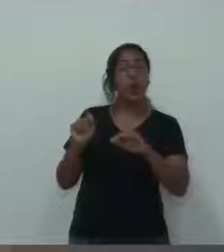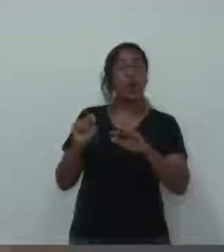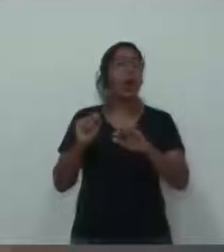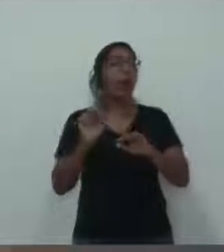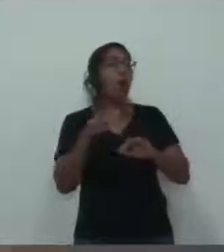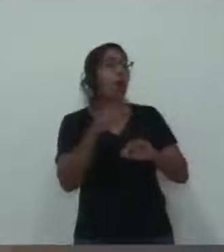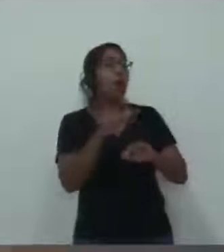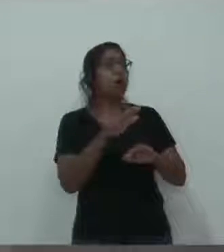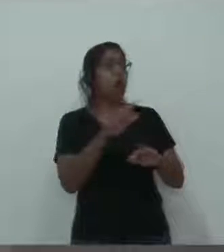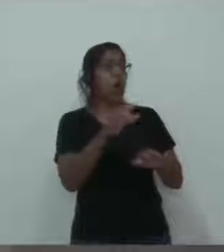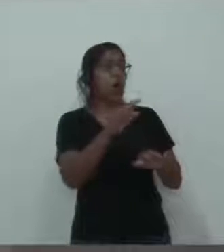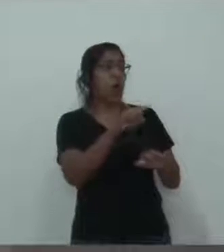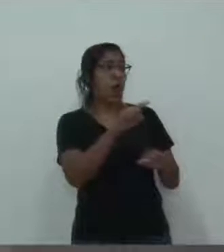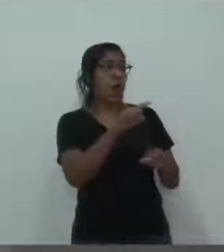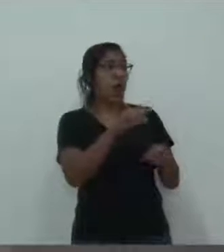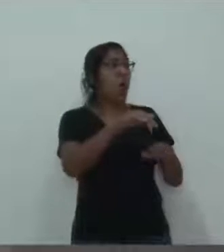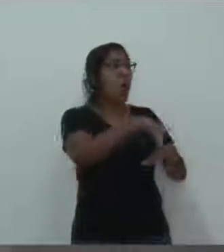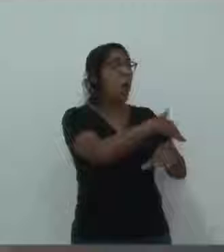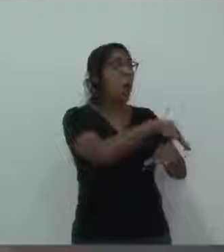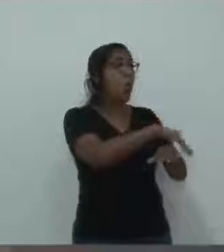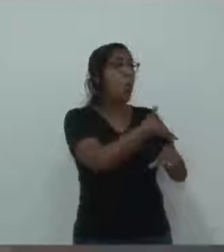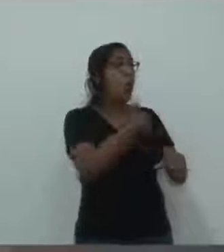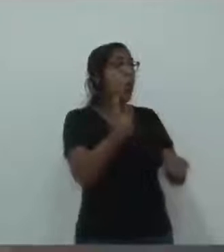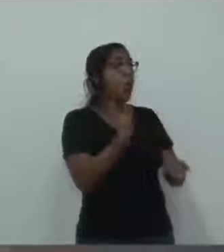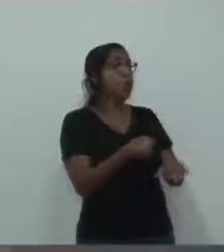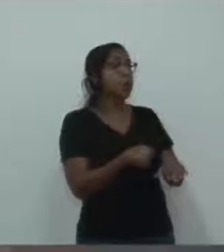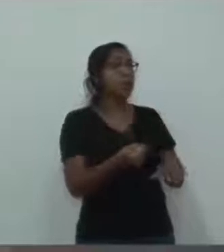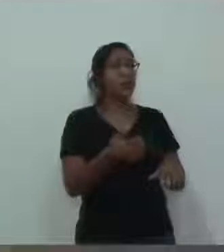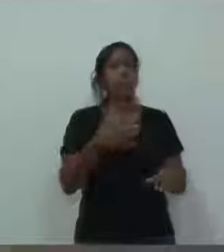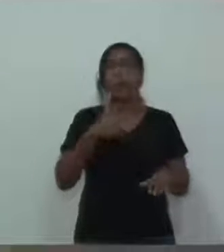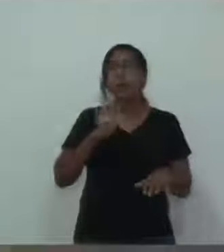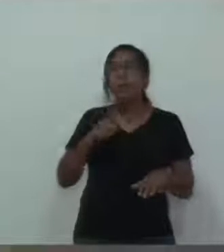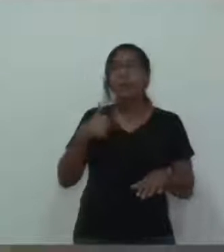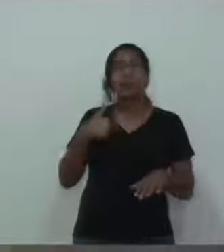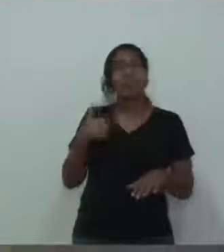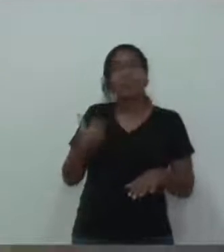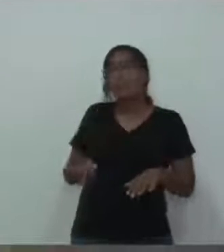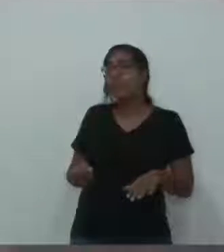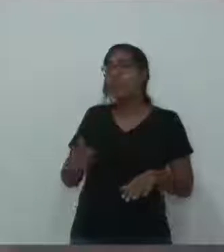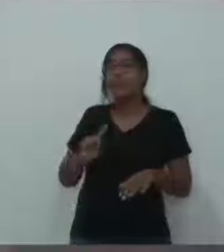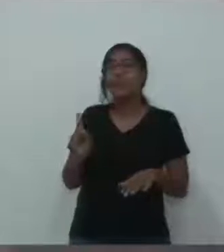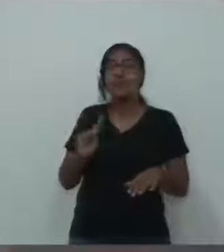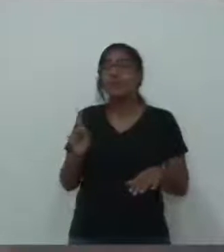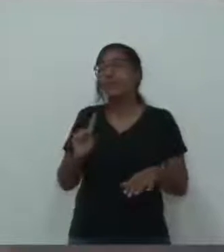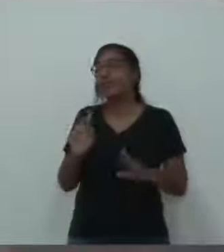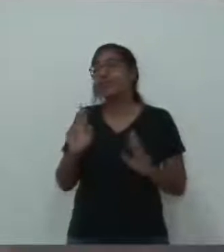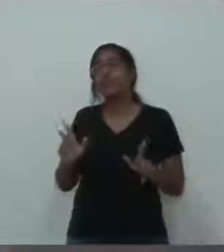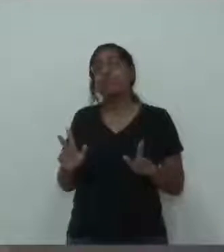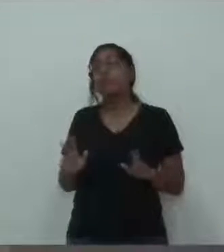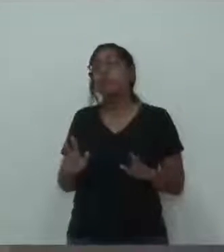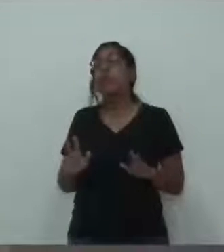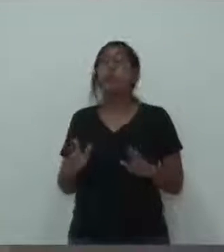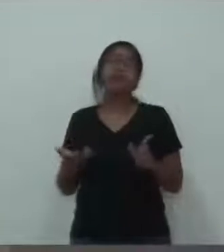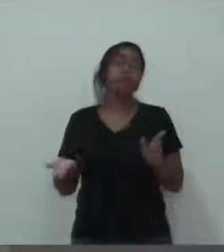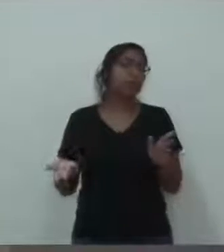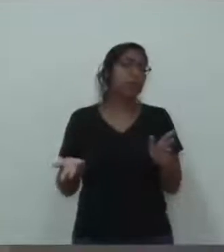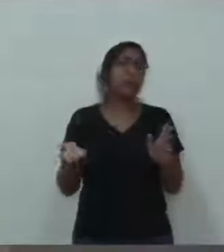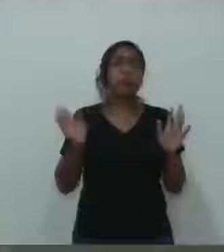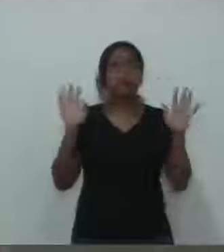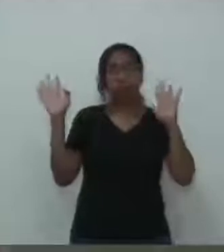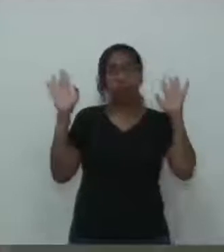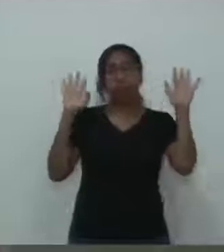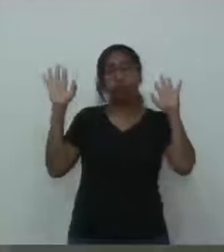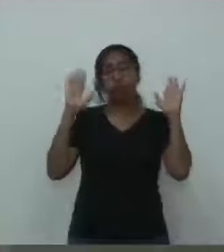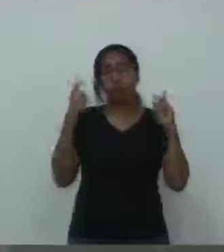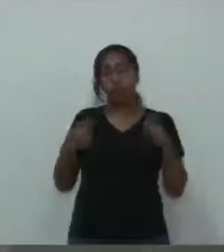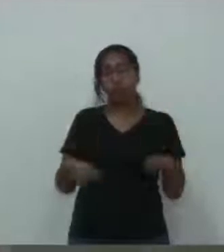não, eu sou favorável àquela via. Eu falei: mas eu sou contrário, e a maioria é contrária. Conversei com a pessoa e falei: não é realmente. Então, são questões, a gente vai ponderando. Nesse caso,